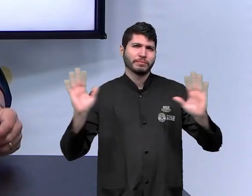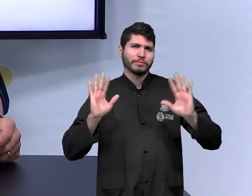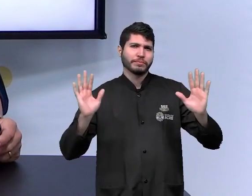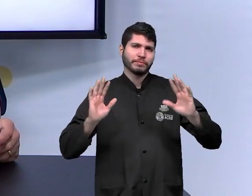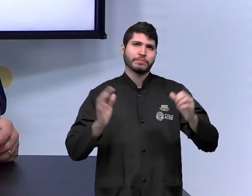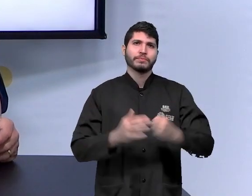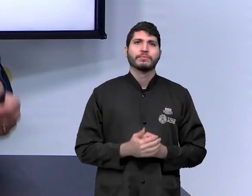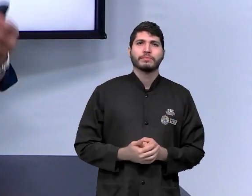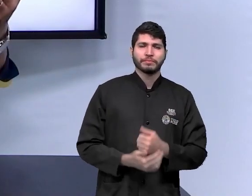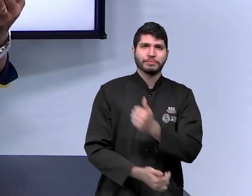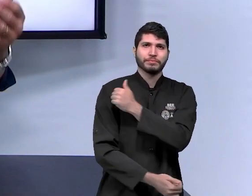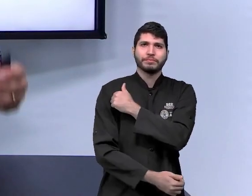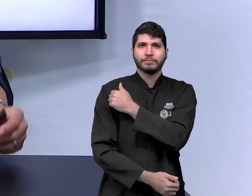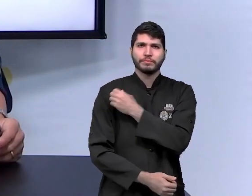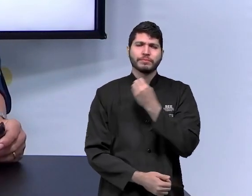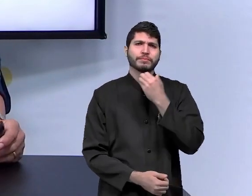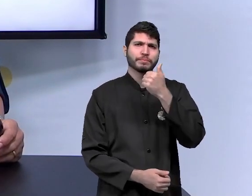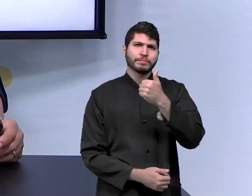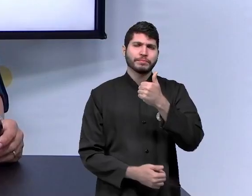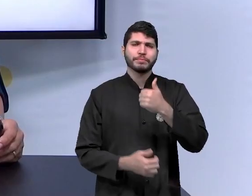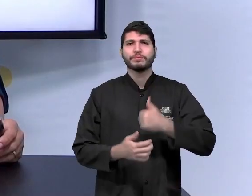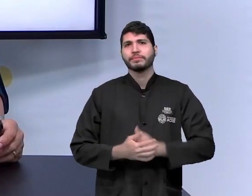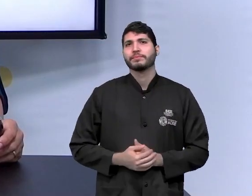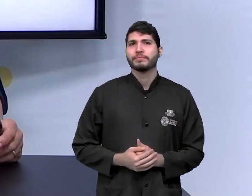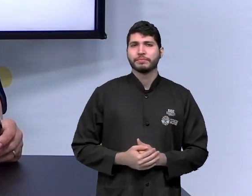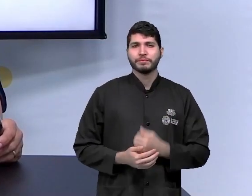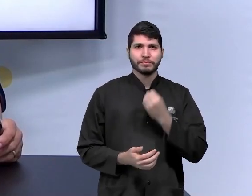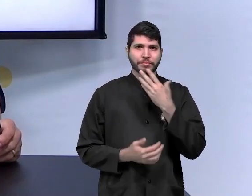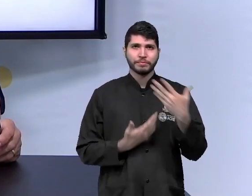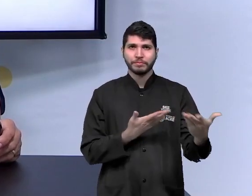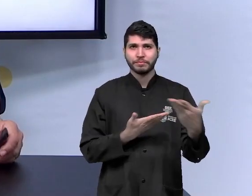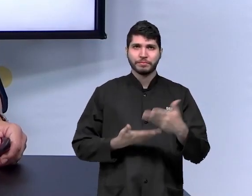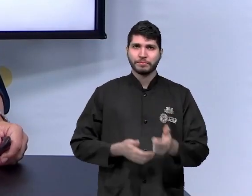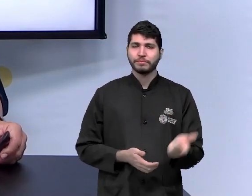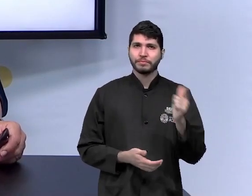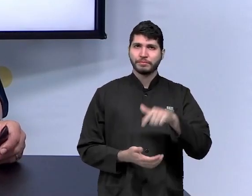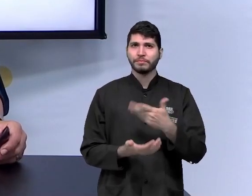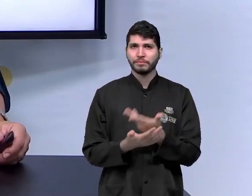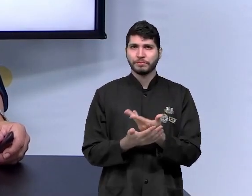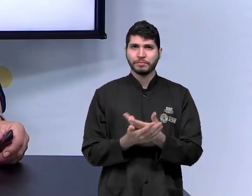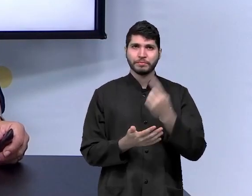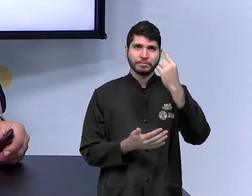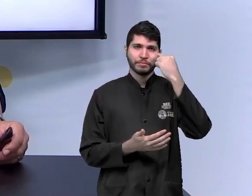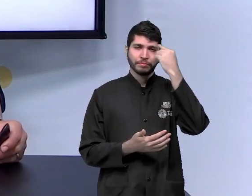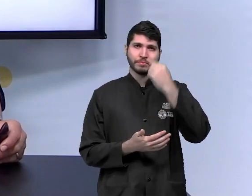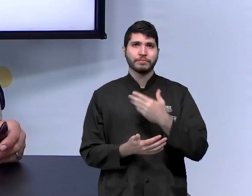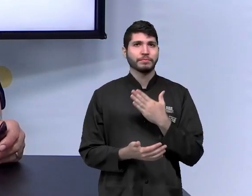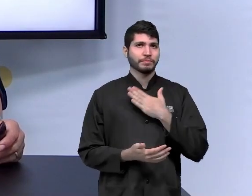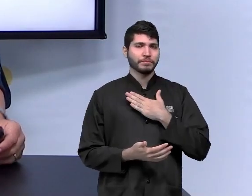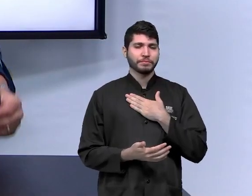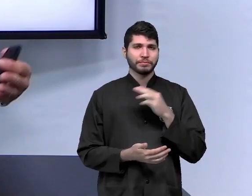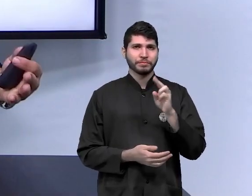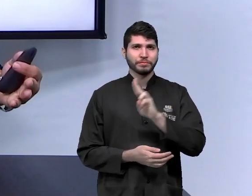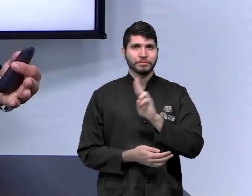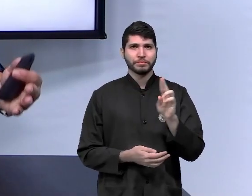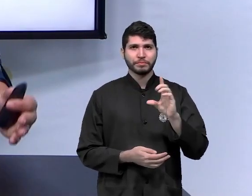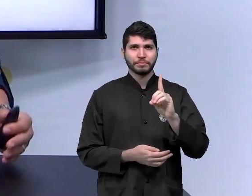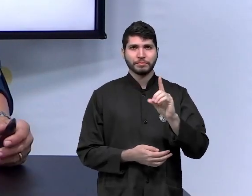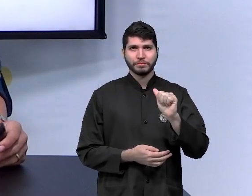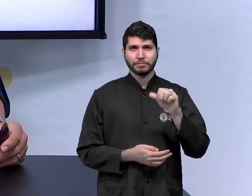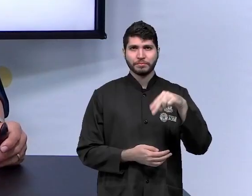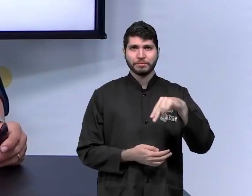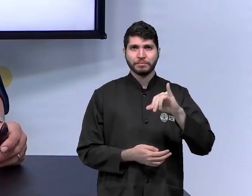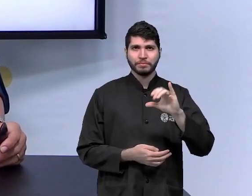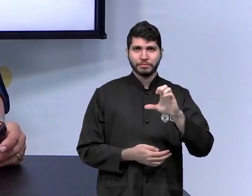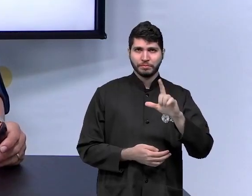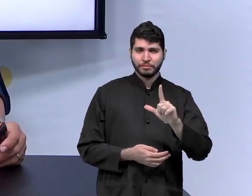Olá, chicos e chicas, ¿qué tal? ¿Todo bien? Sean bienvenidos a más una clase de español. Yo soy Daniel. ¿Vamos a estudiar